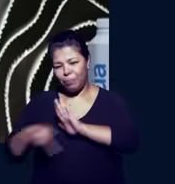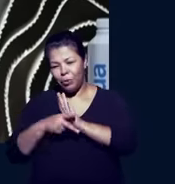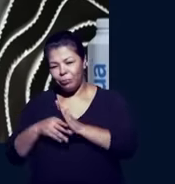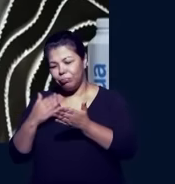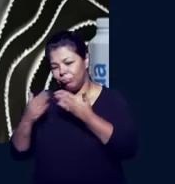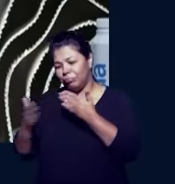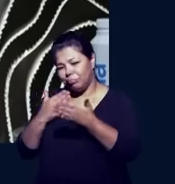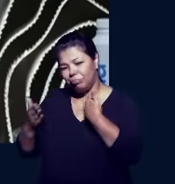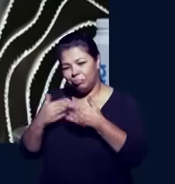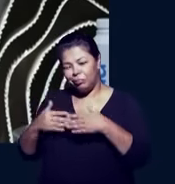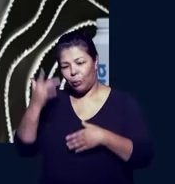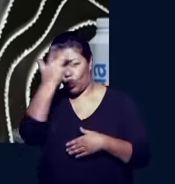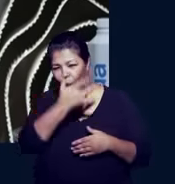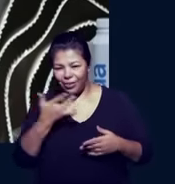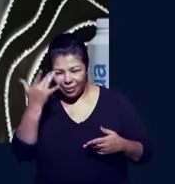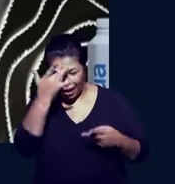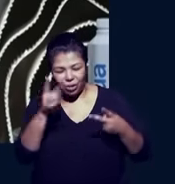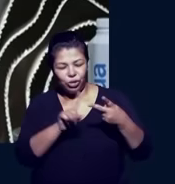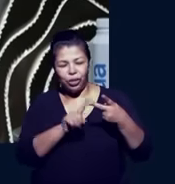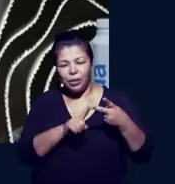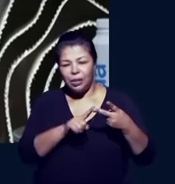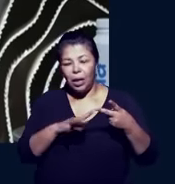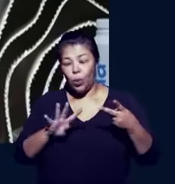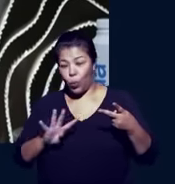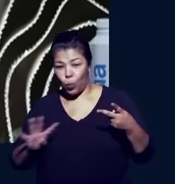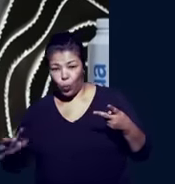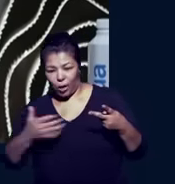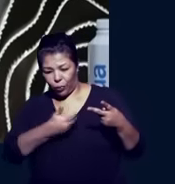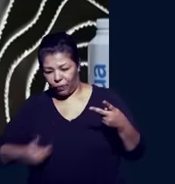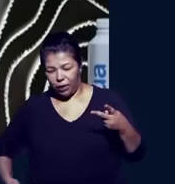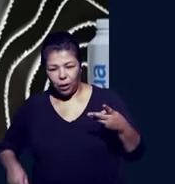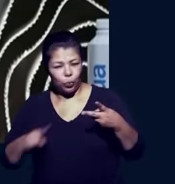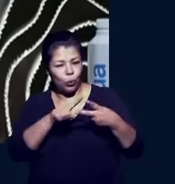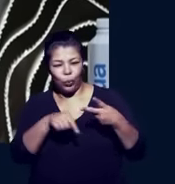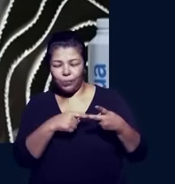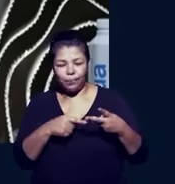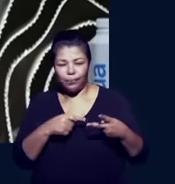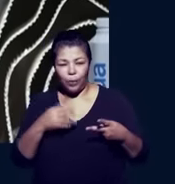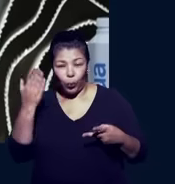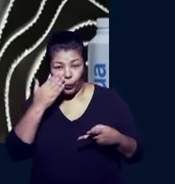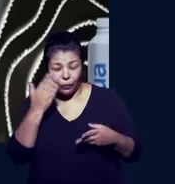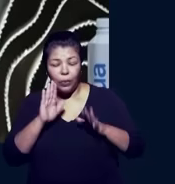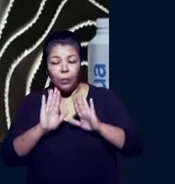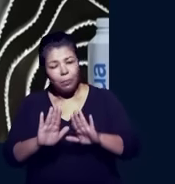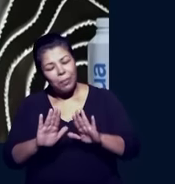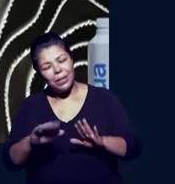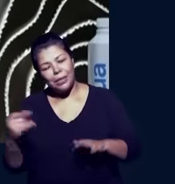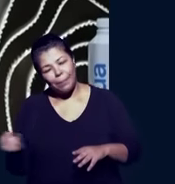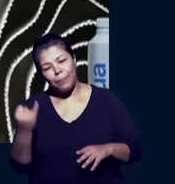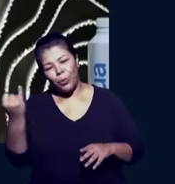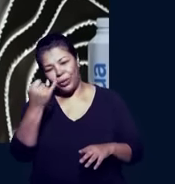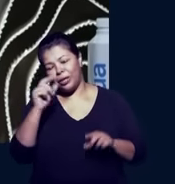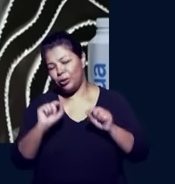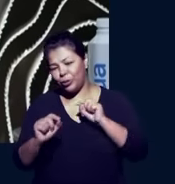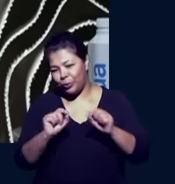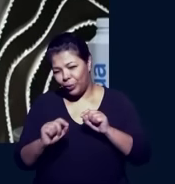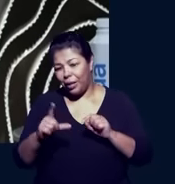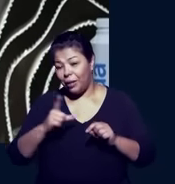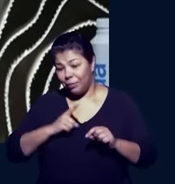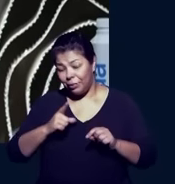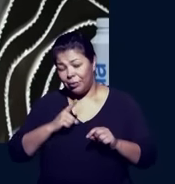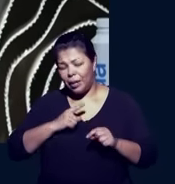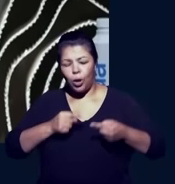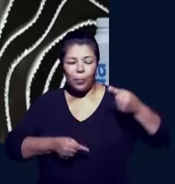é uma questão acho que do fiscal é importante colocar que essa discussão que eh foi importante pro mercado no fundo é uma uma discussão do lado da